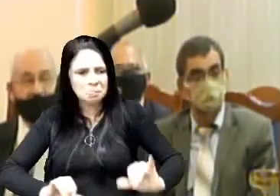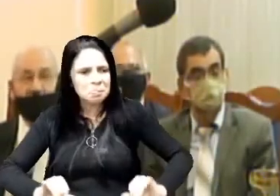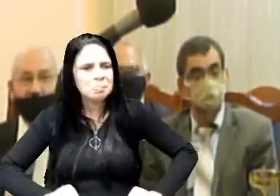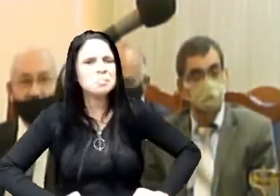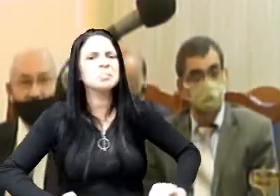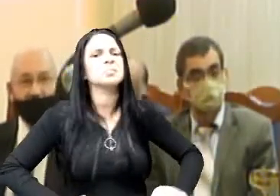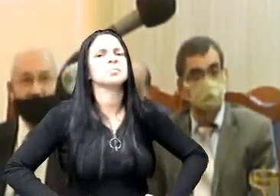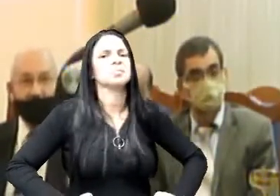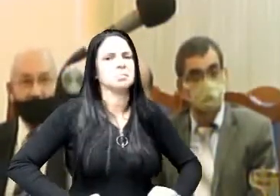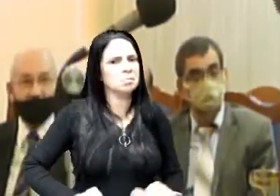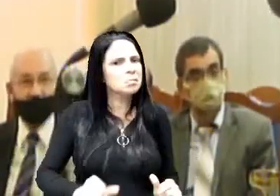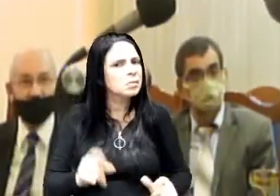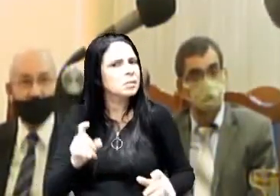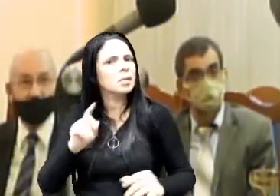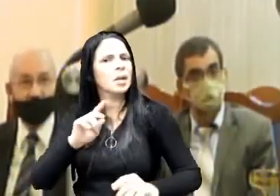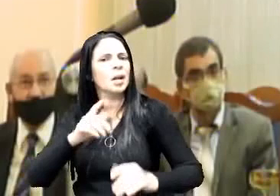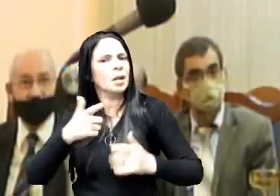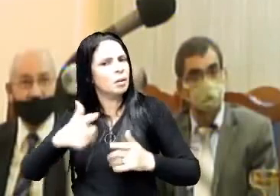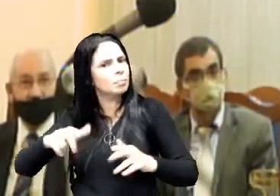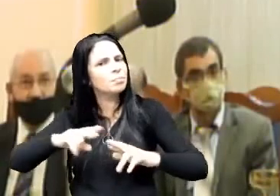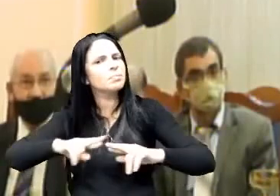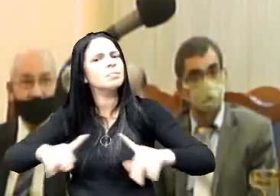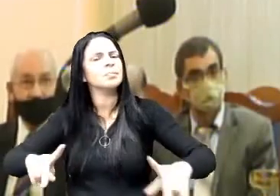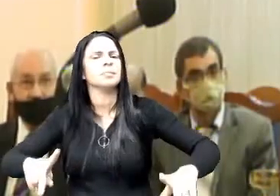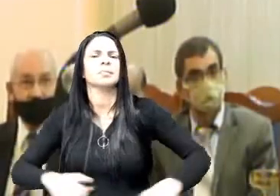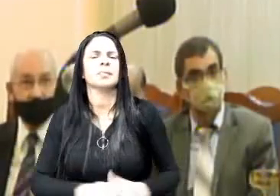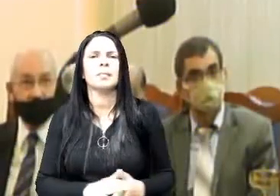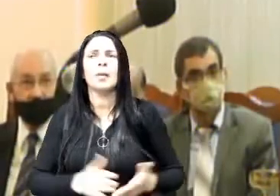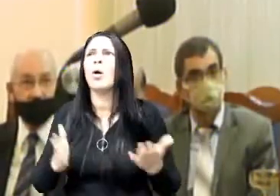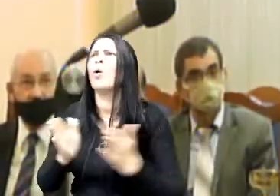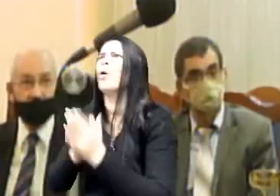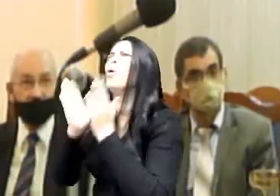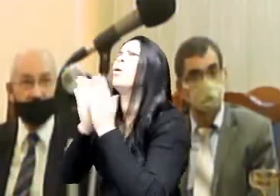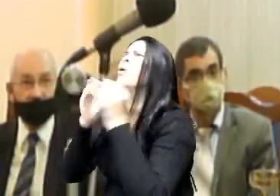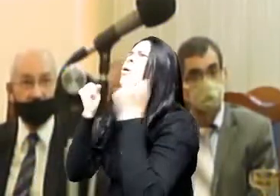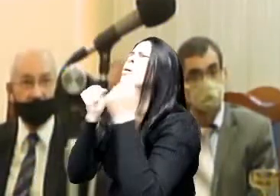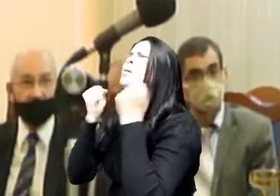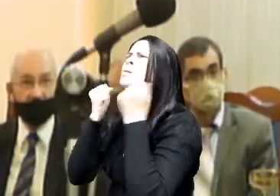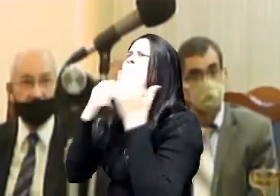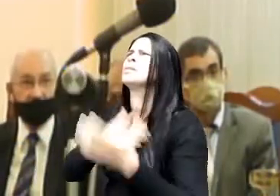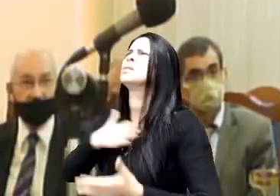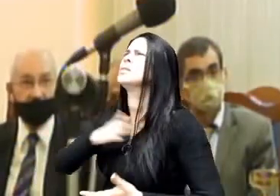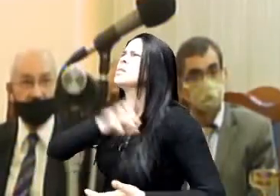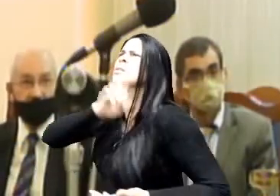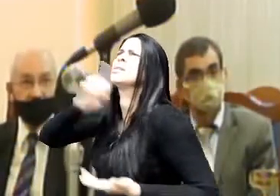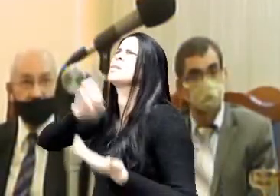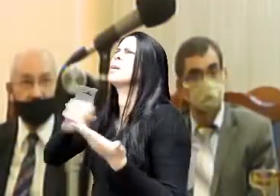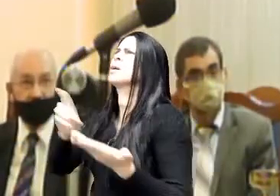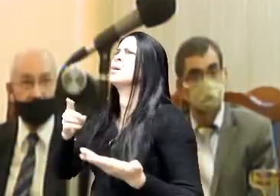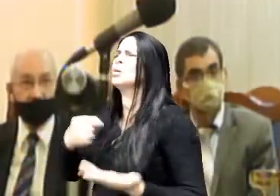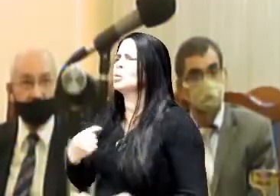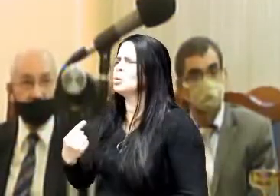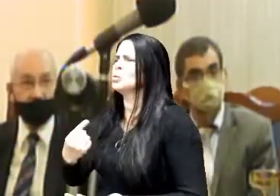história. Ó Deus, tu nos provaste, nos